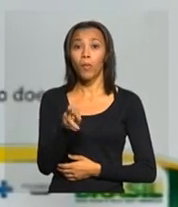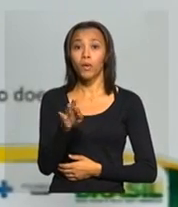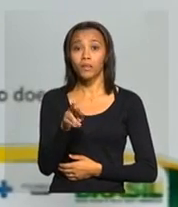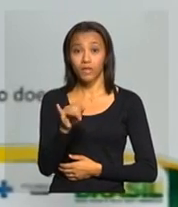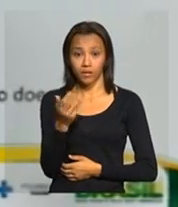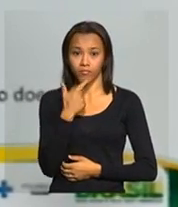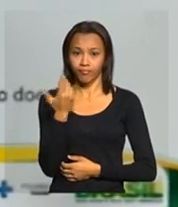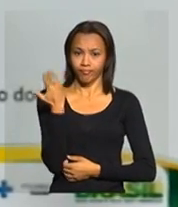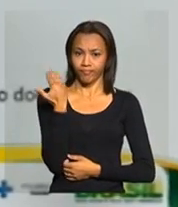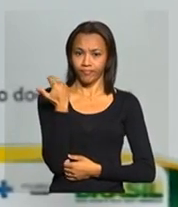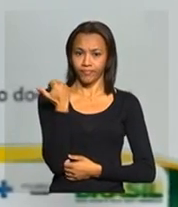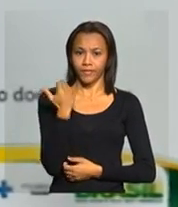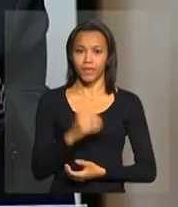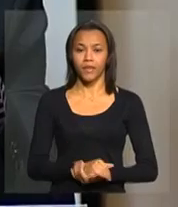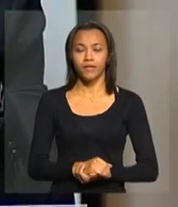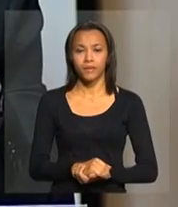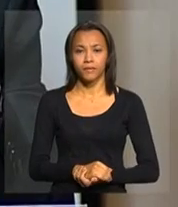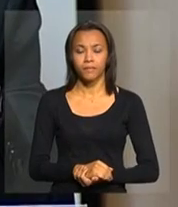meses atrás,